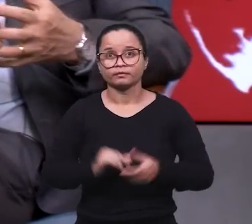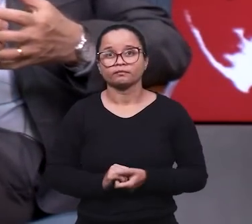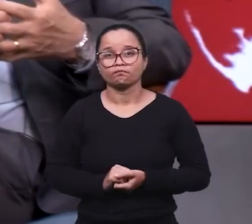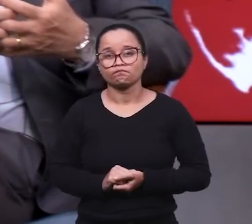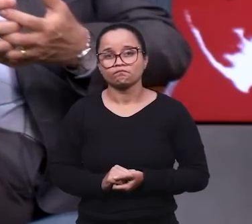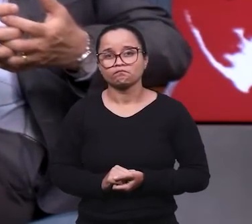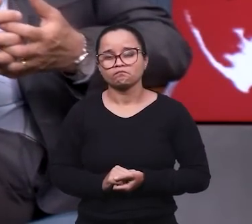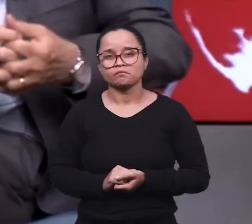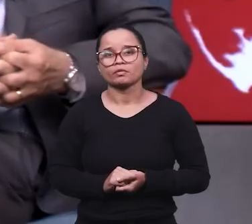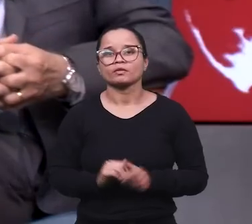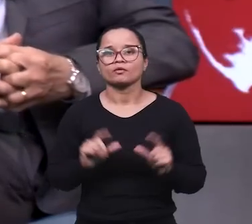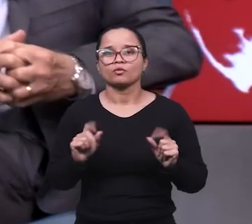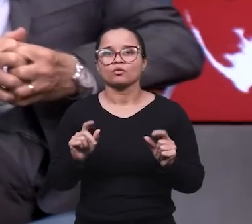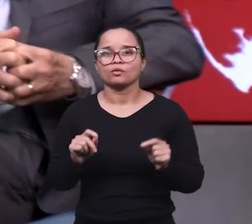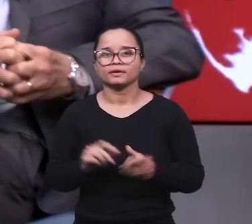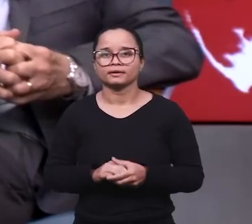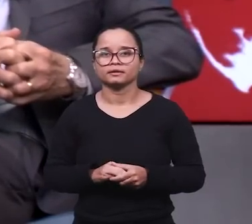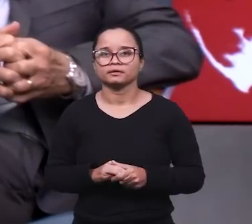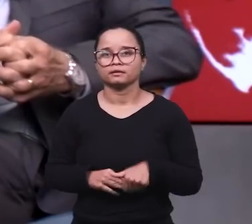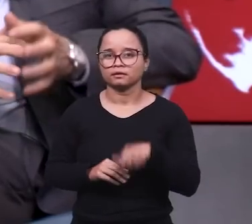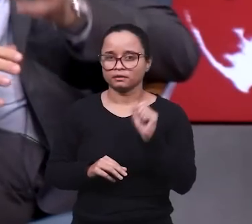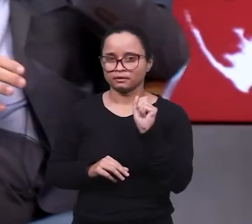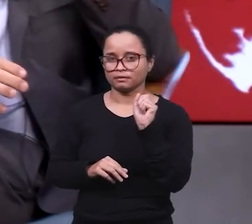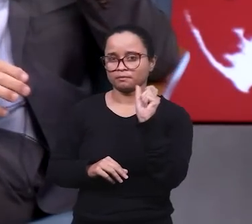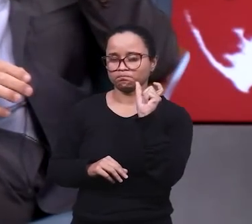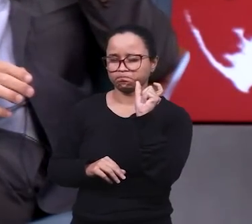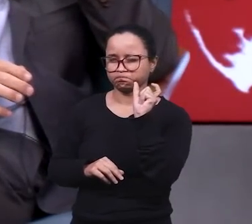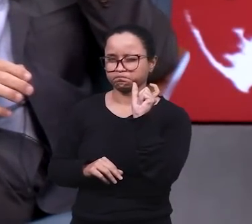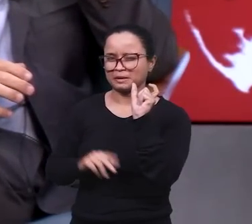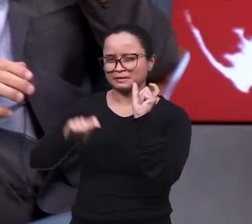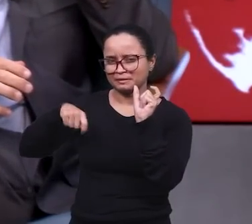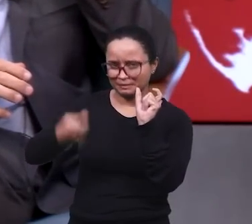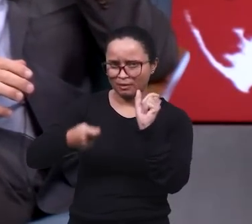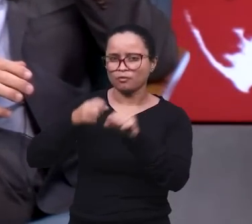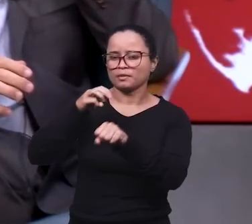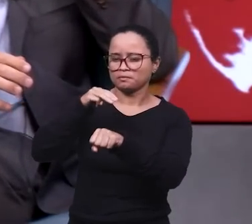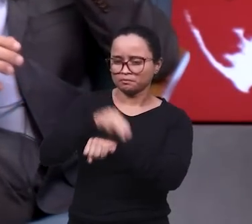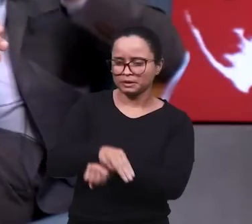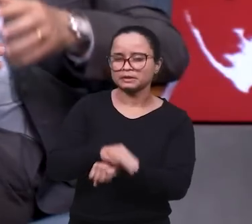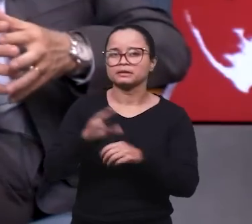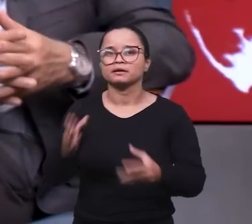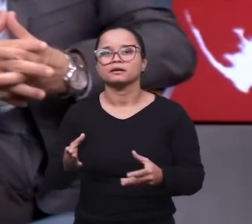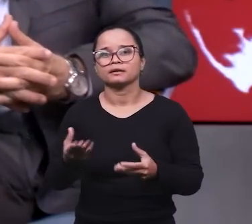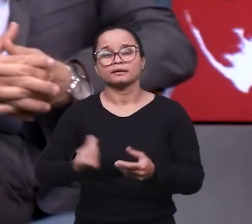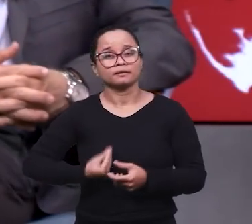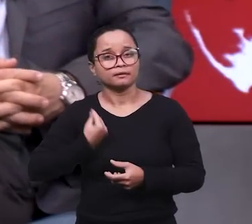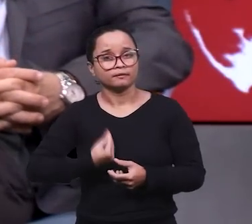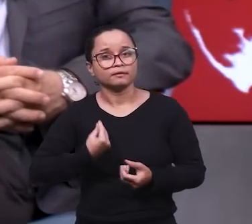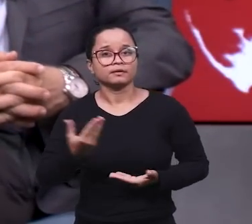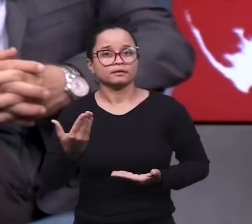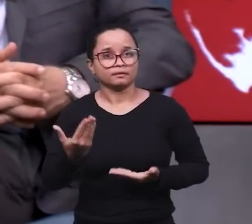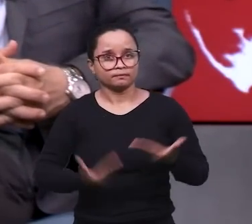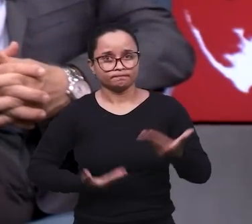que envolve essa palavra e o que envolve isso na vida da